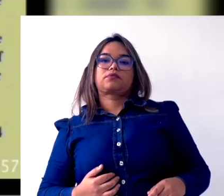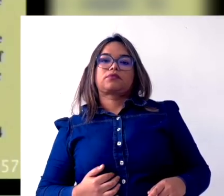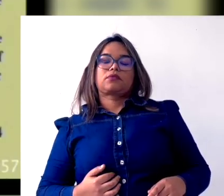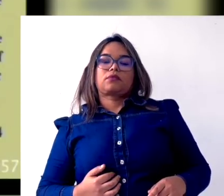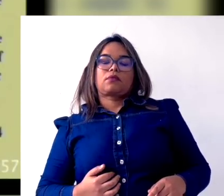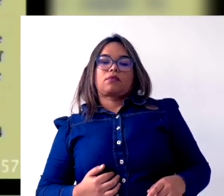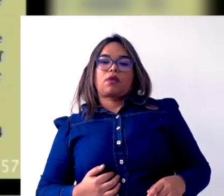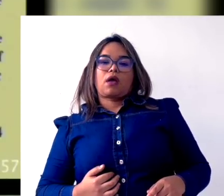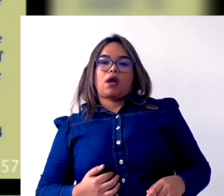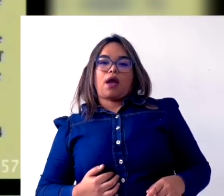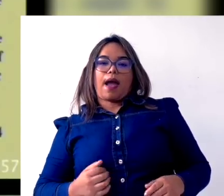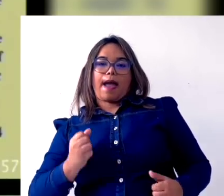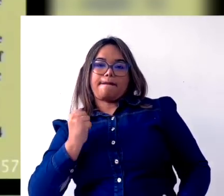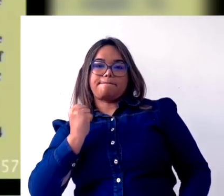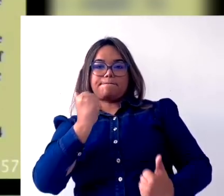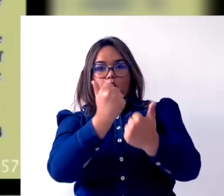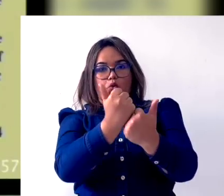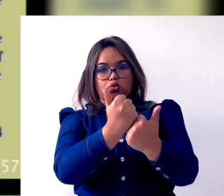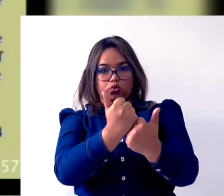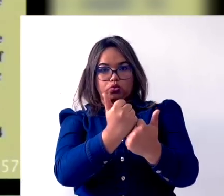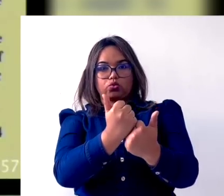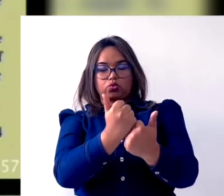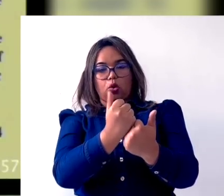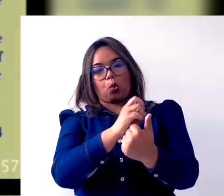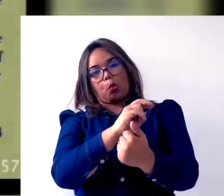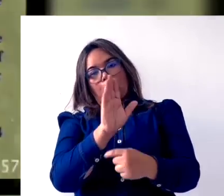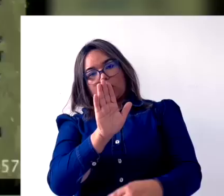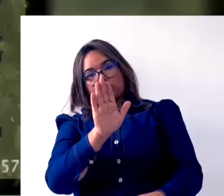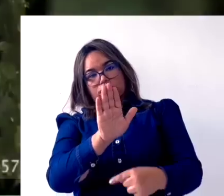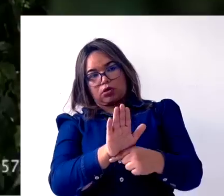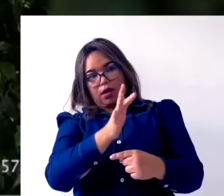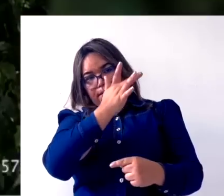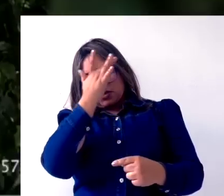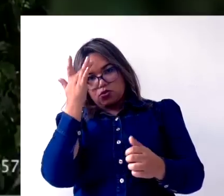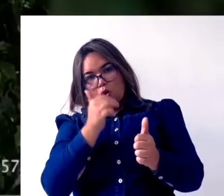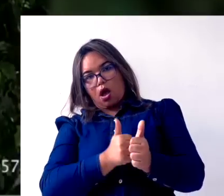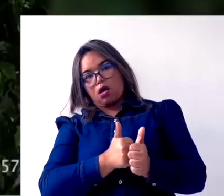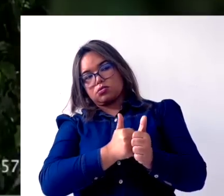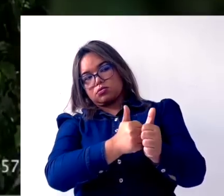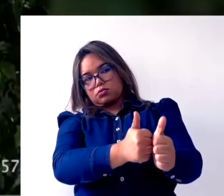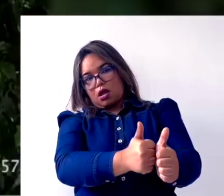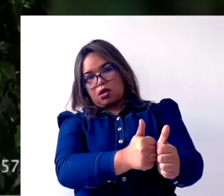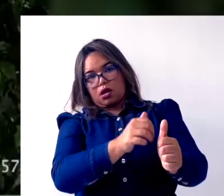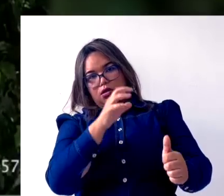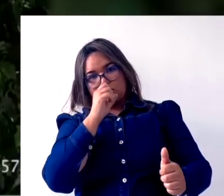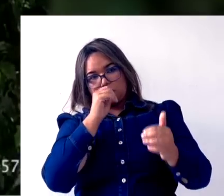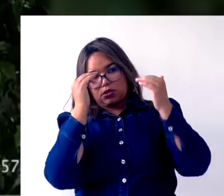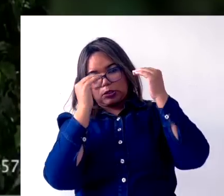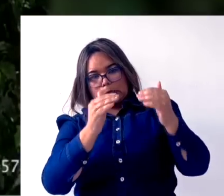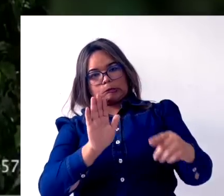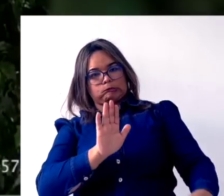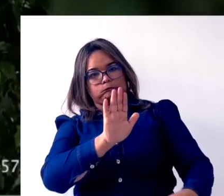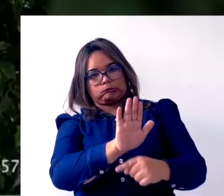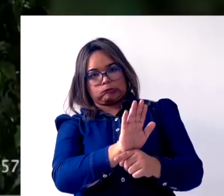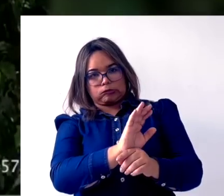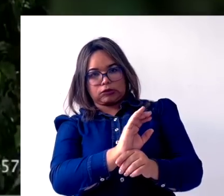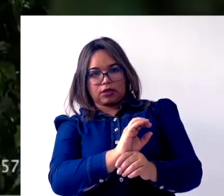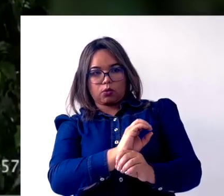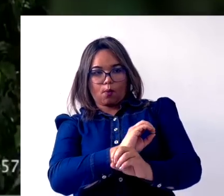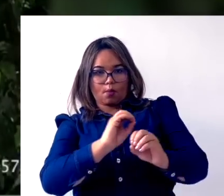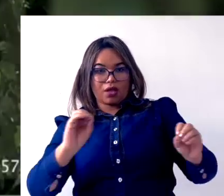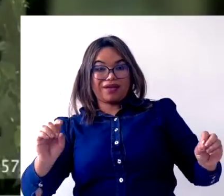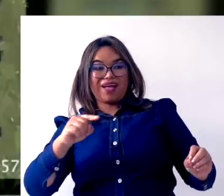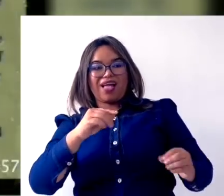apoio ou auxílio aos seguidores dessa heresia, a guarda do sábado. Este foi o decreto contra os valdenses. Eles